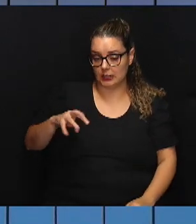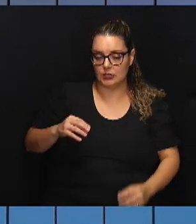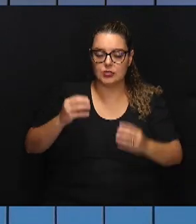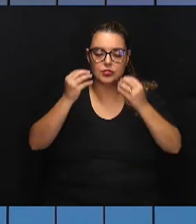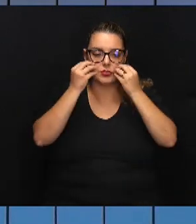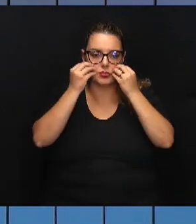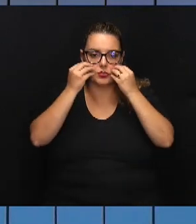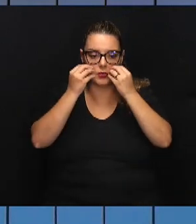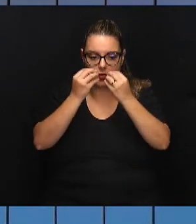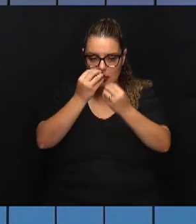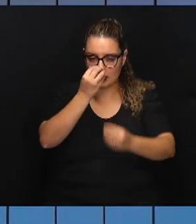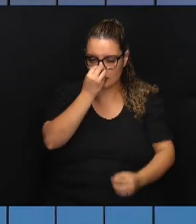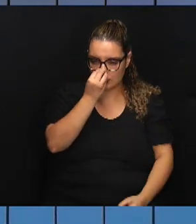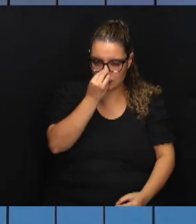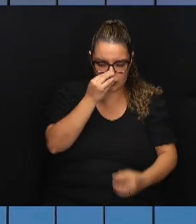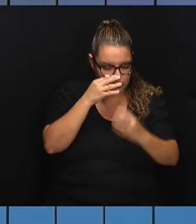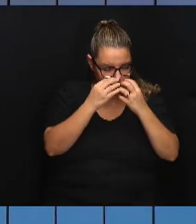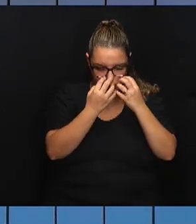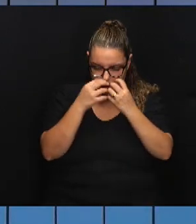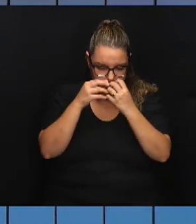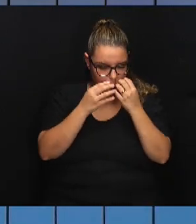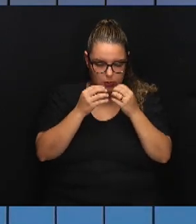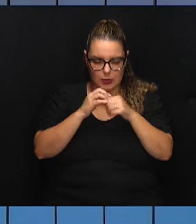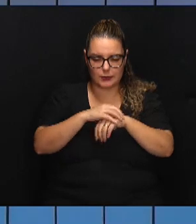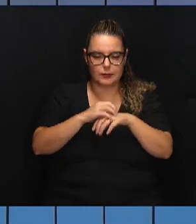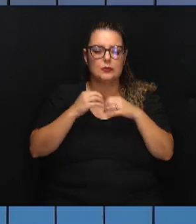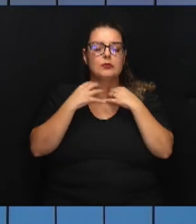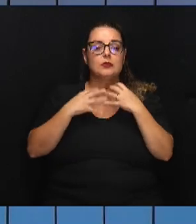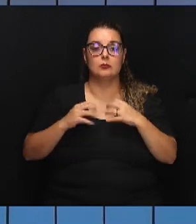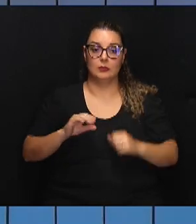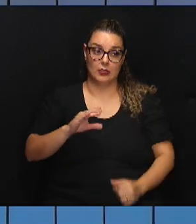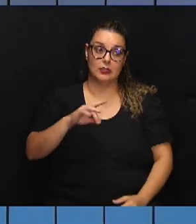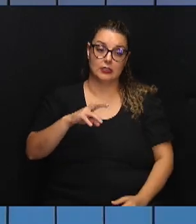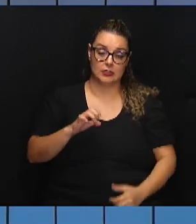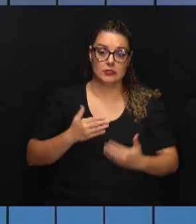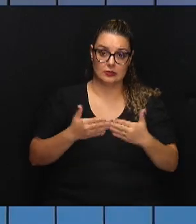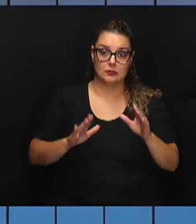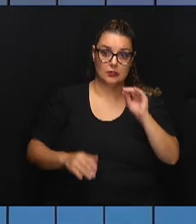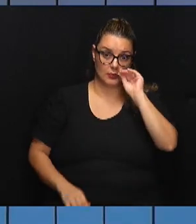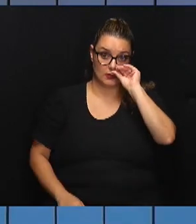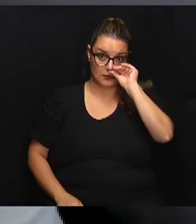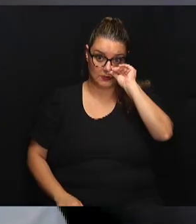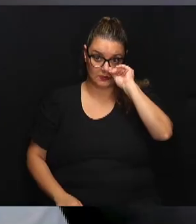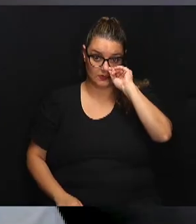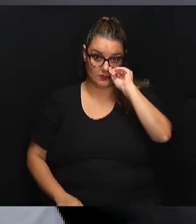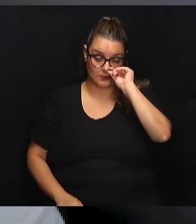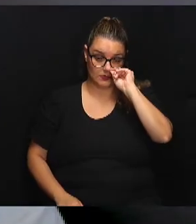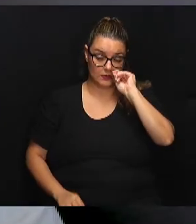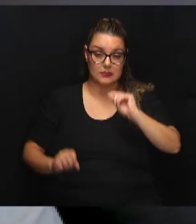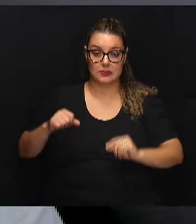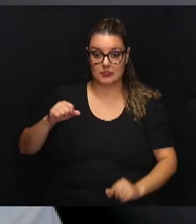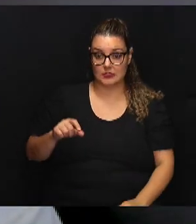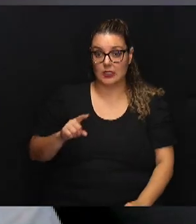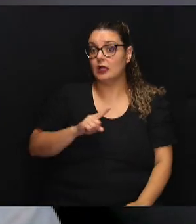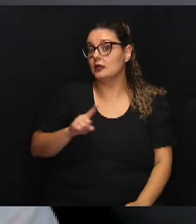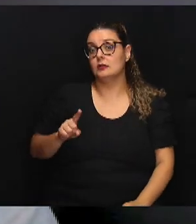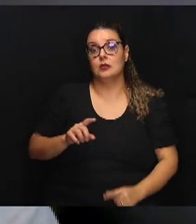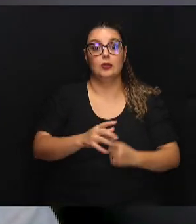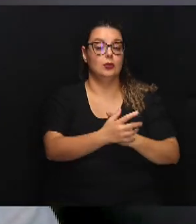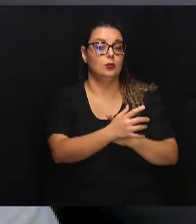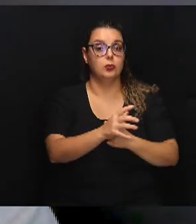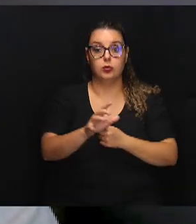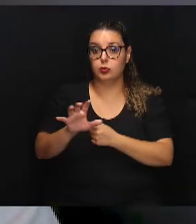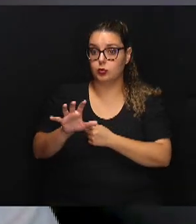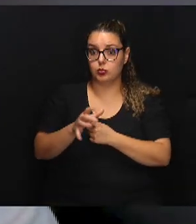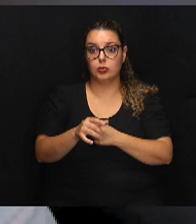começam a desencadear aí uma crise. Uhum. Aí não é só o ventilador, podemos incluir nesse